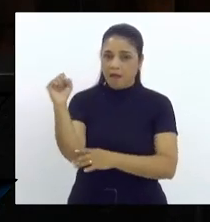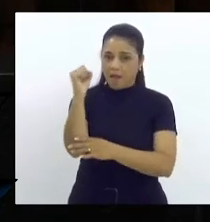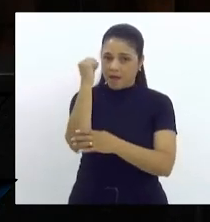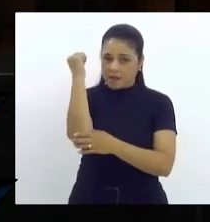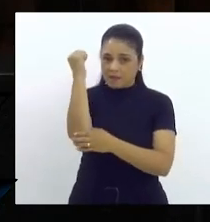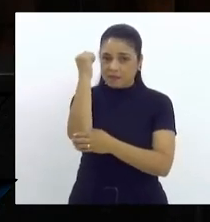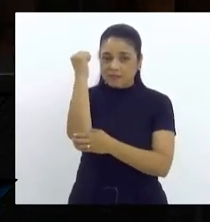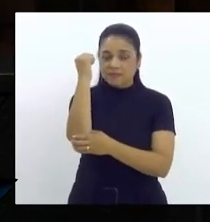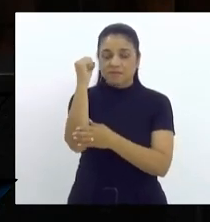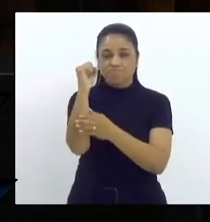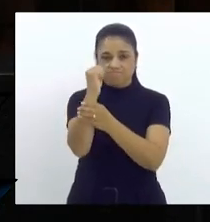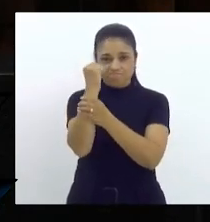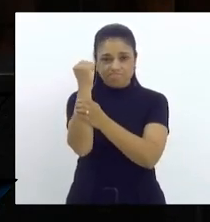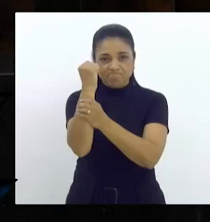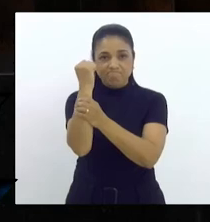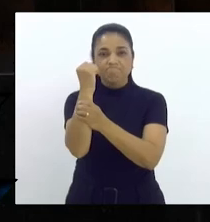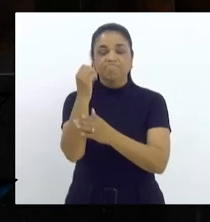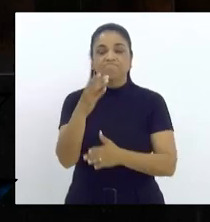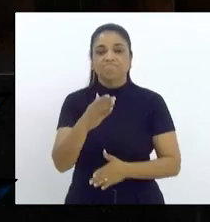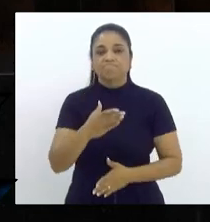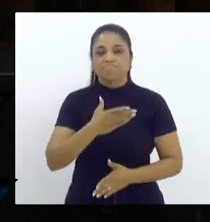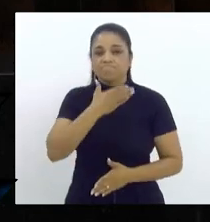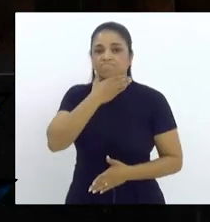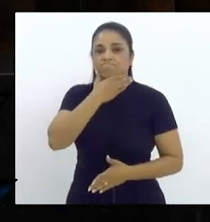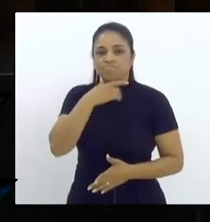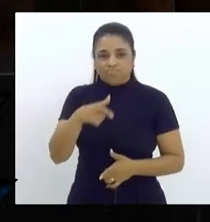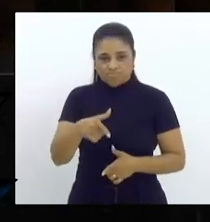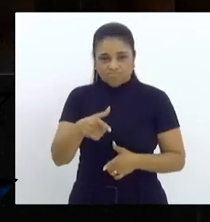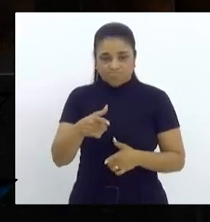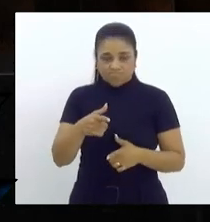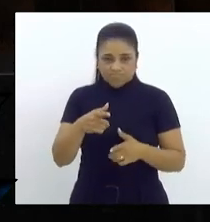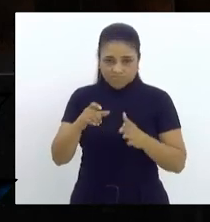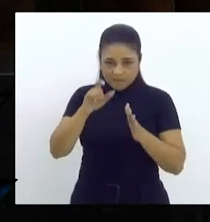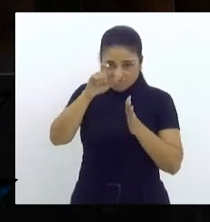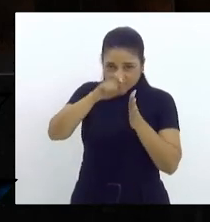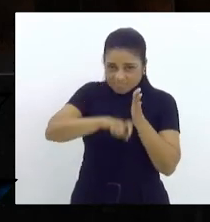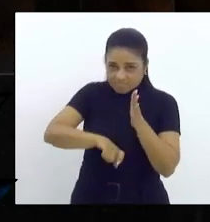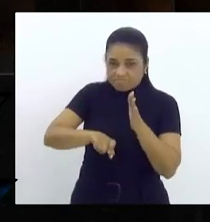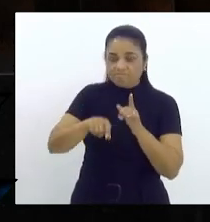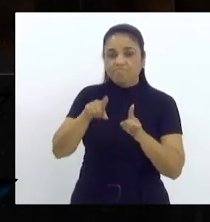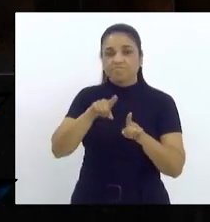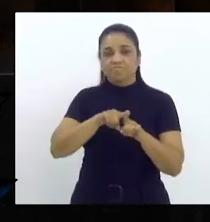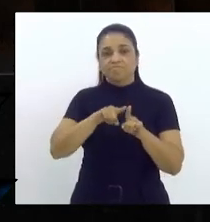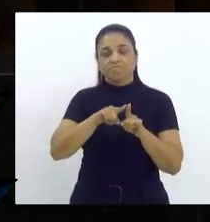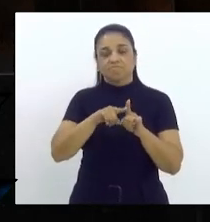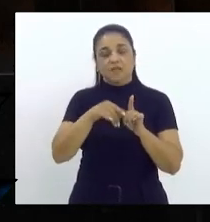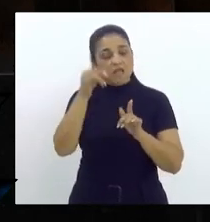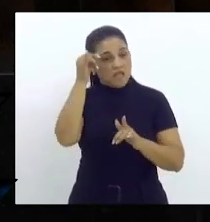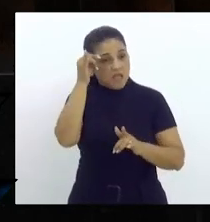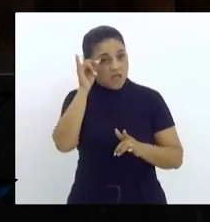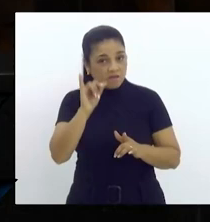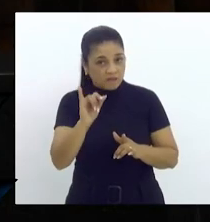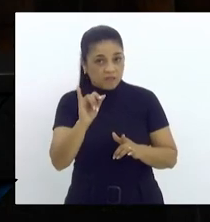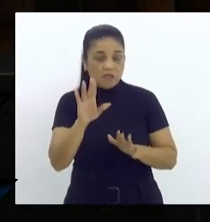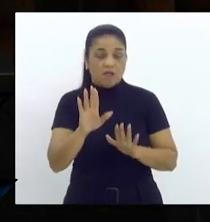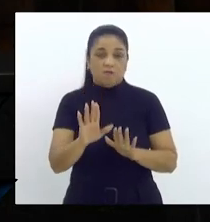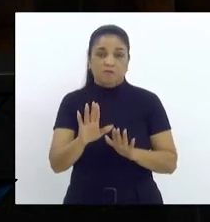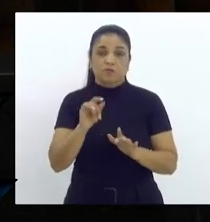instalada e para nos prevenirmos em relação a algumas questões